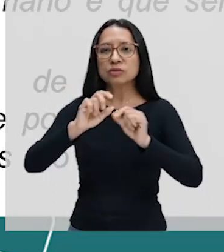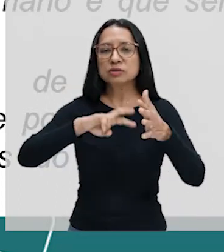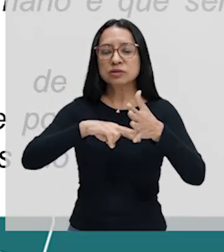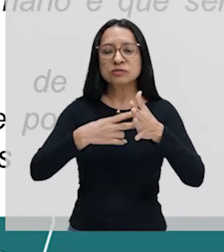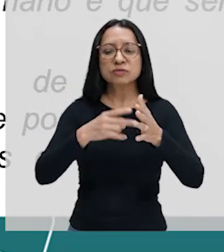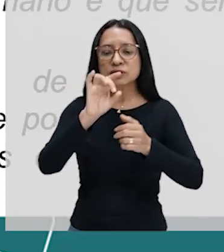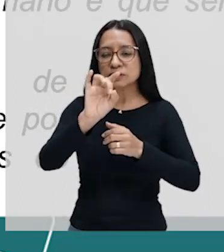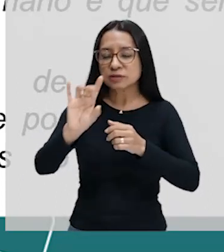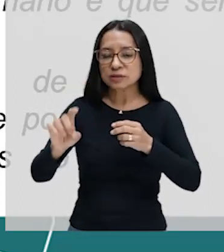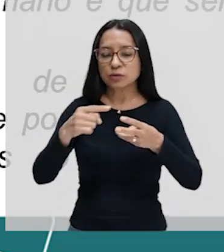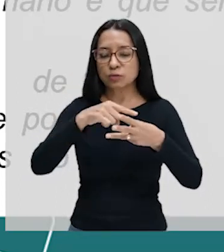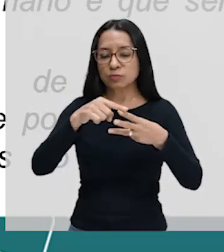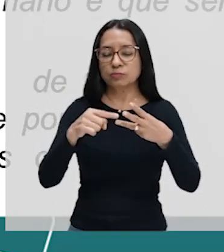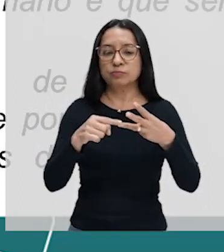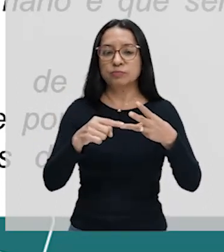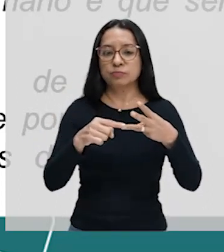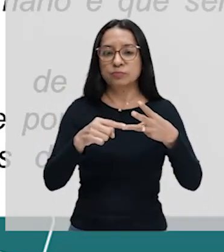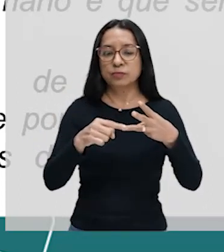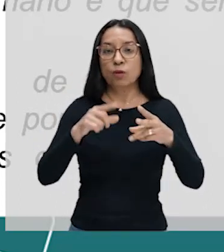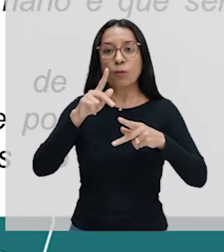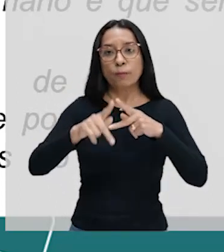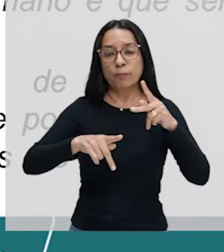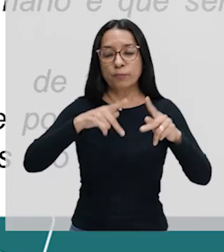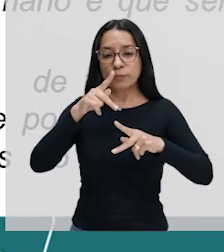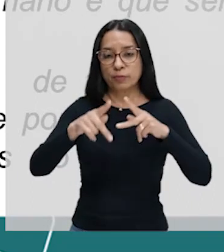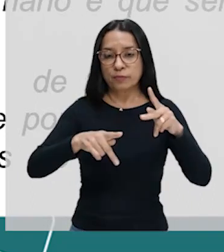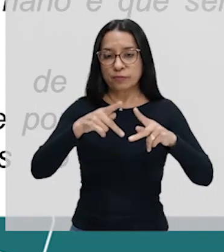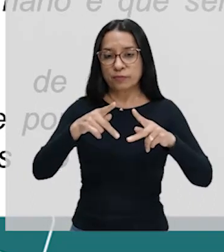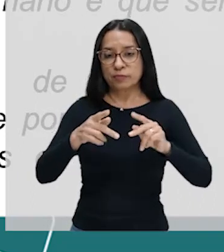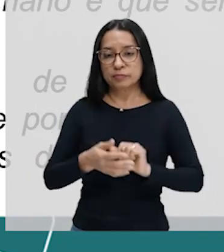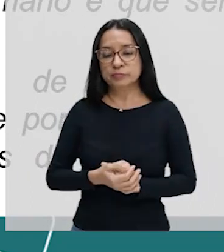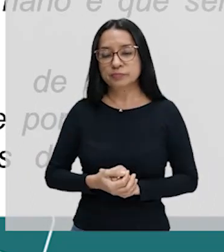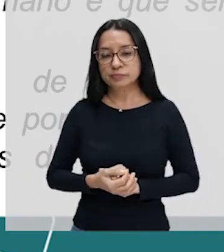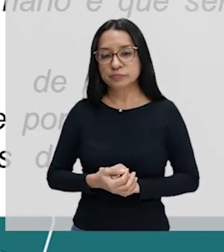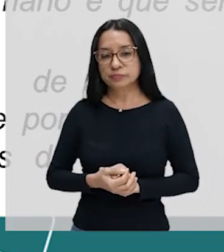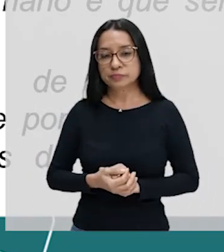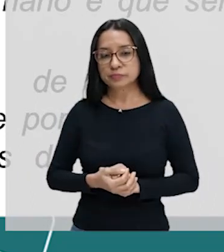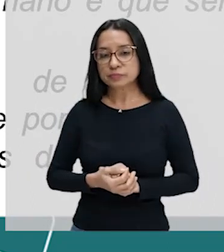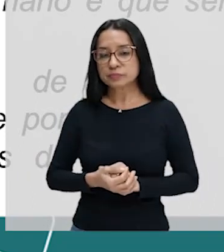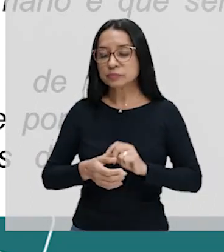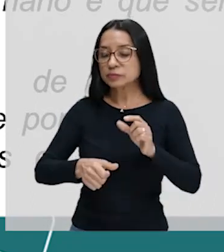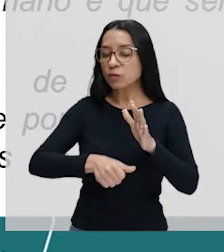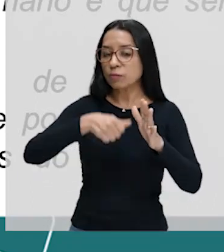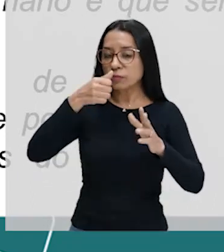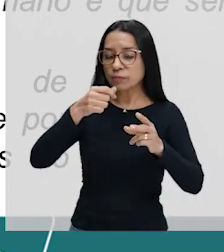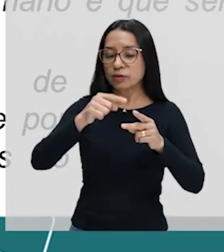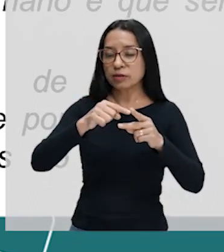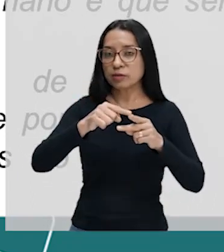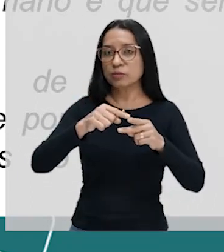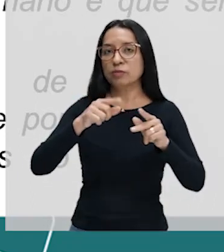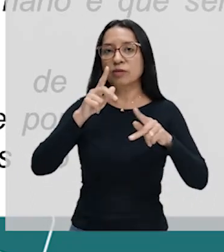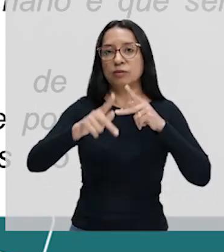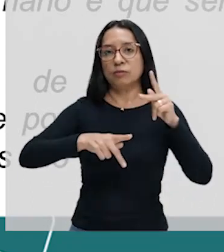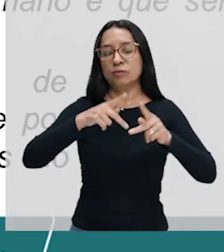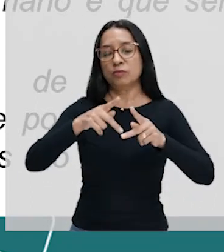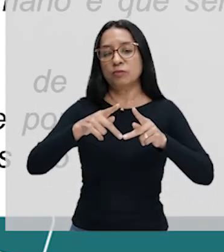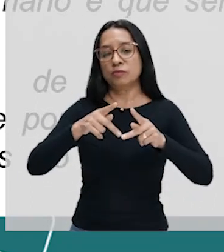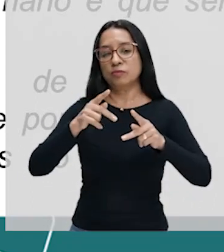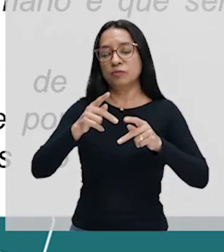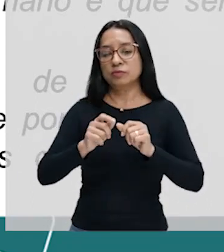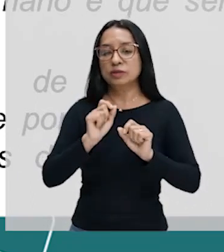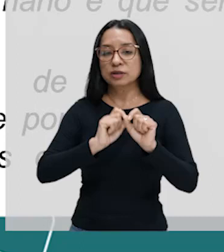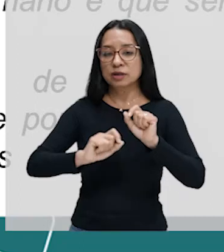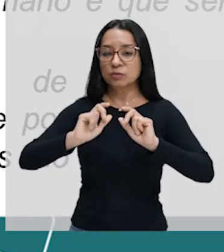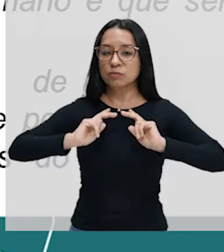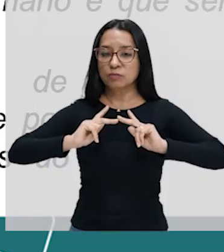calma, explica e aprofunda. Muito simples, galera, tá? O elemento que compõe o Estado, o primeiro é o povo, que é justamente o ente